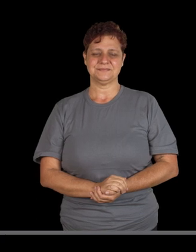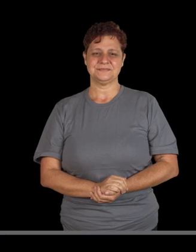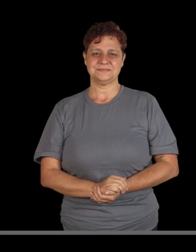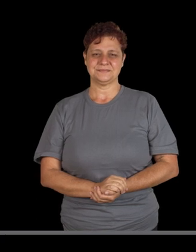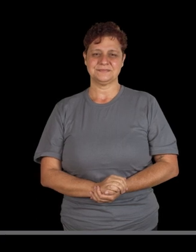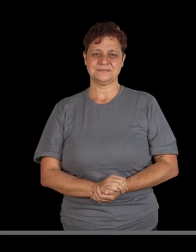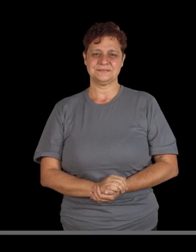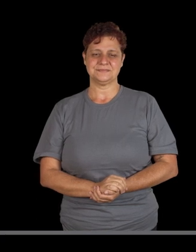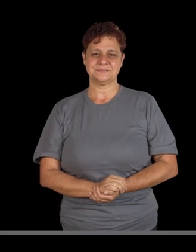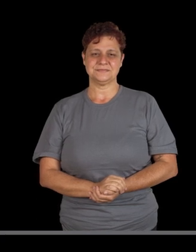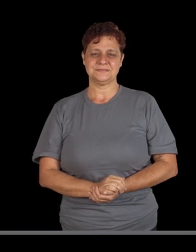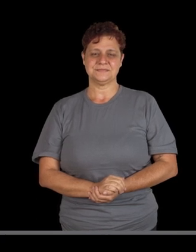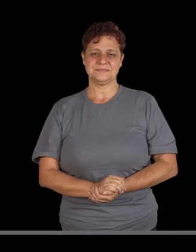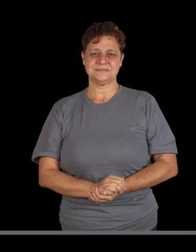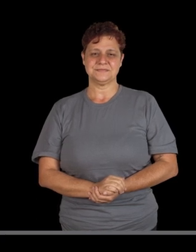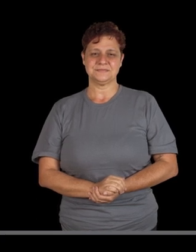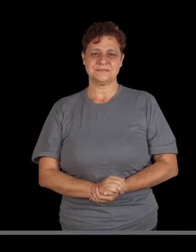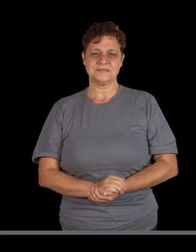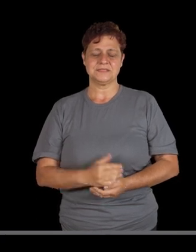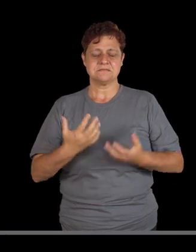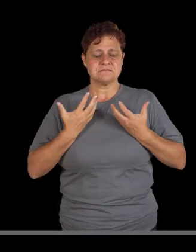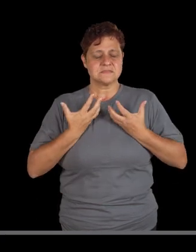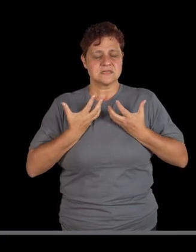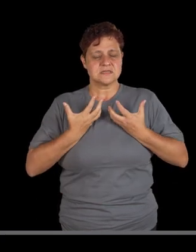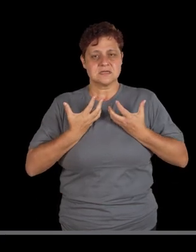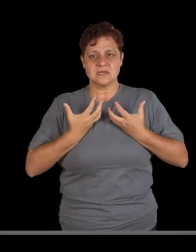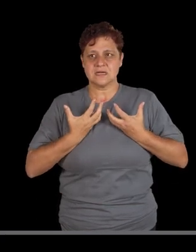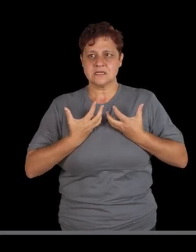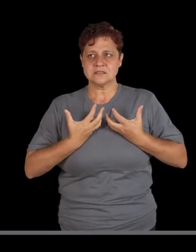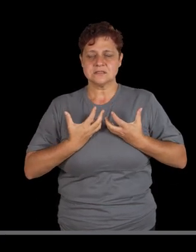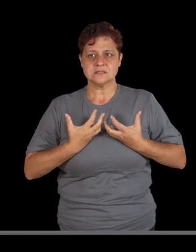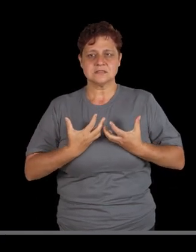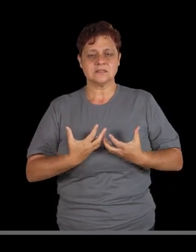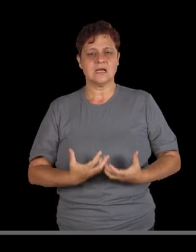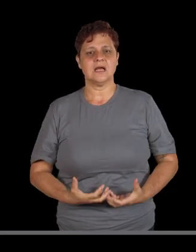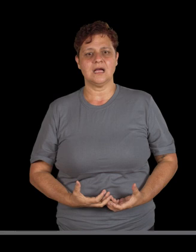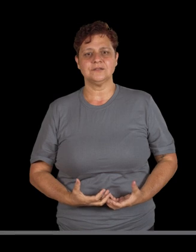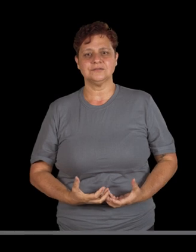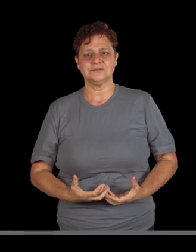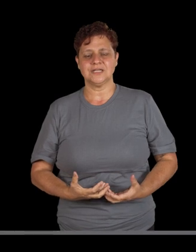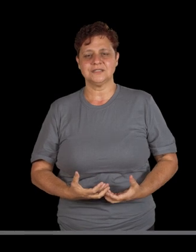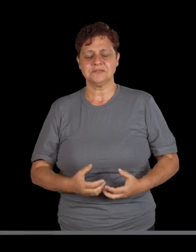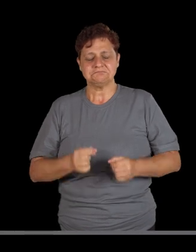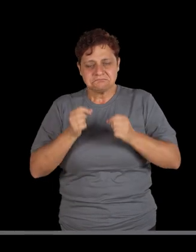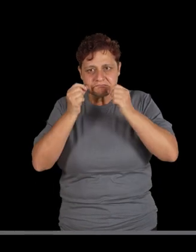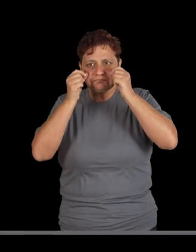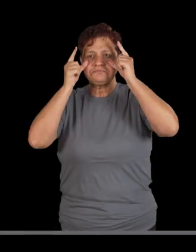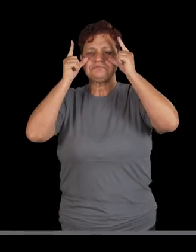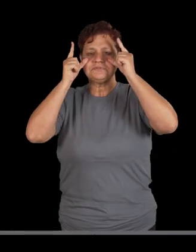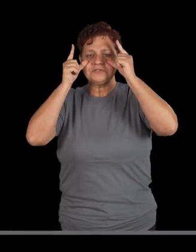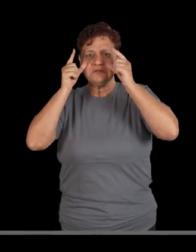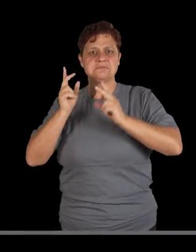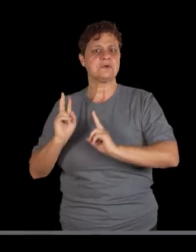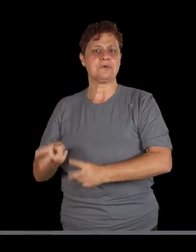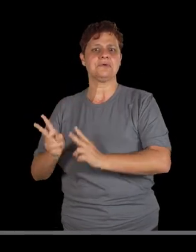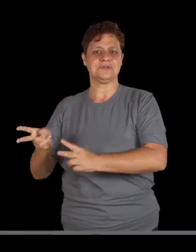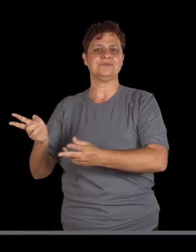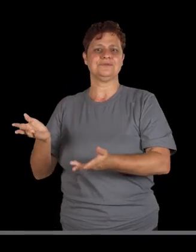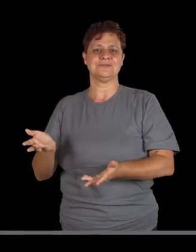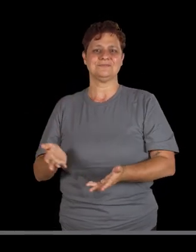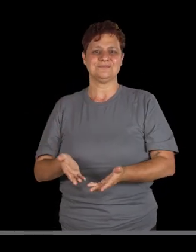I couldn't get to sleep. Embora eu estava exausto, eu não consegui dormir.